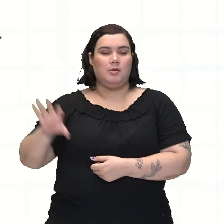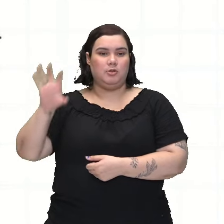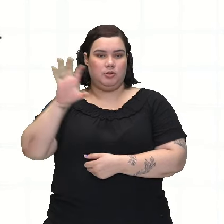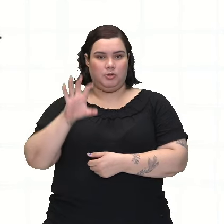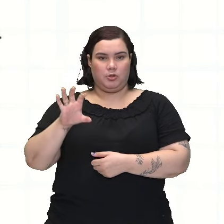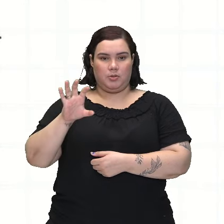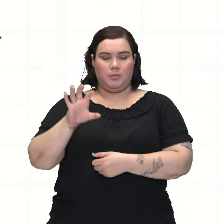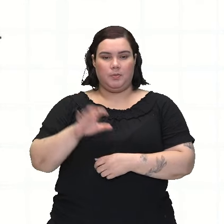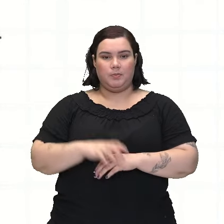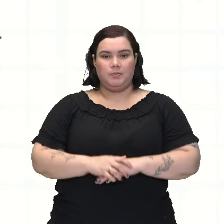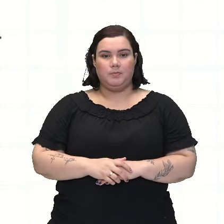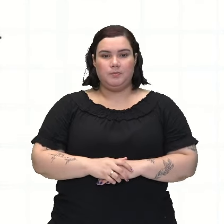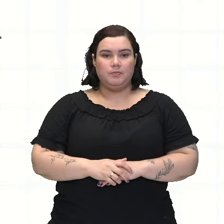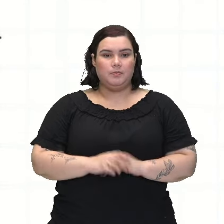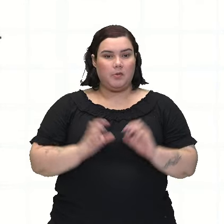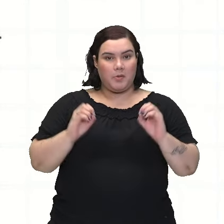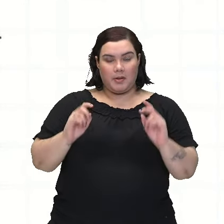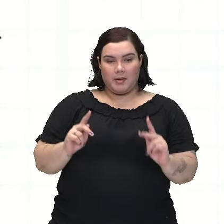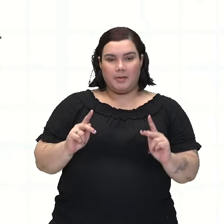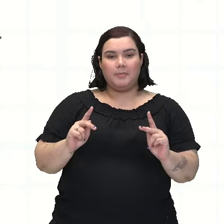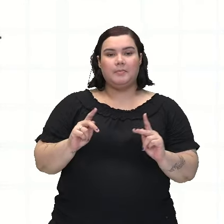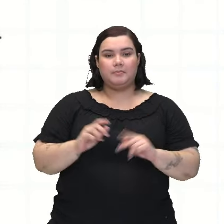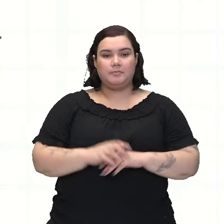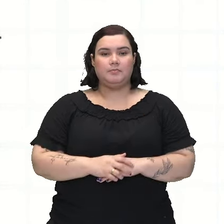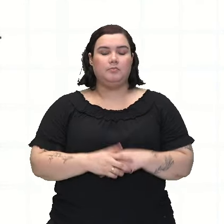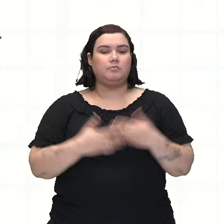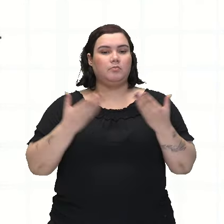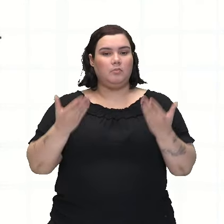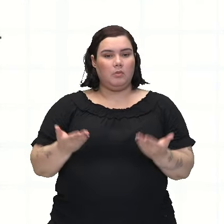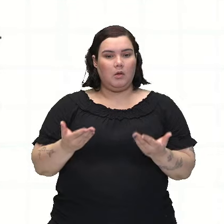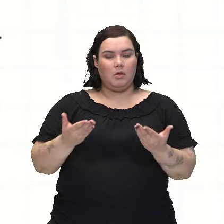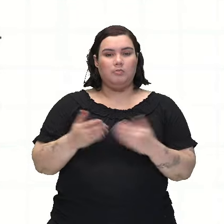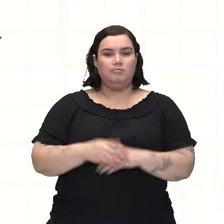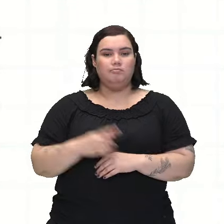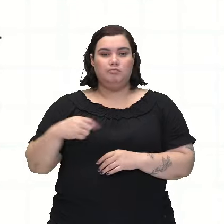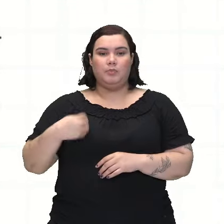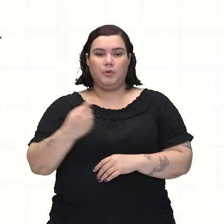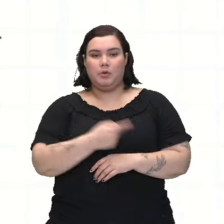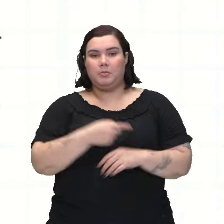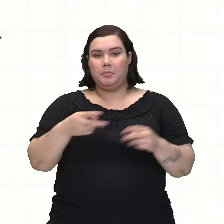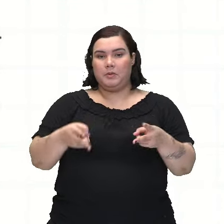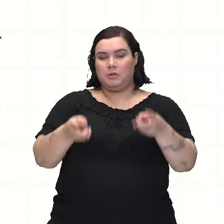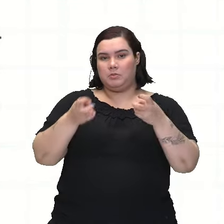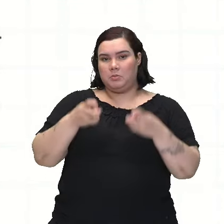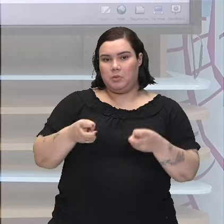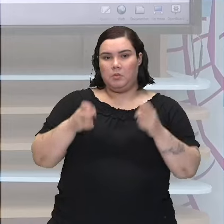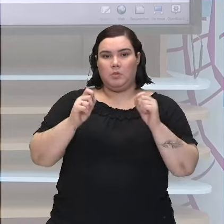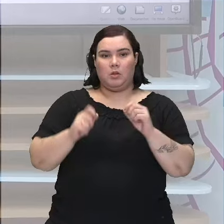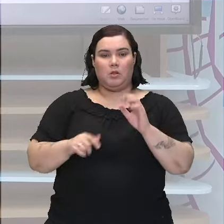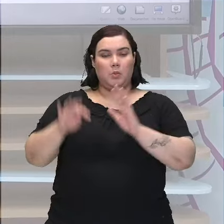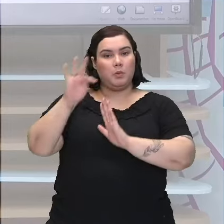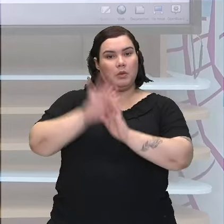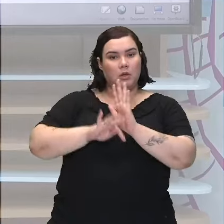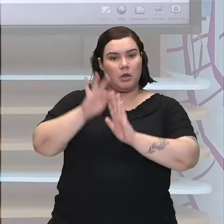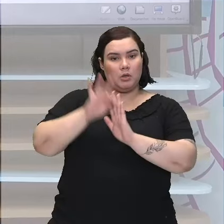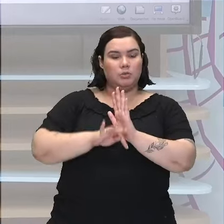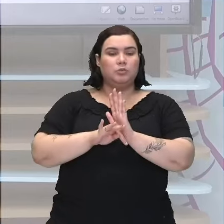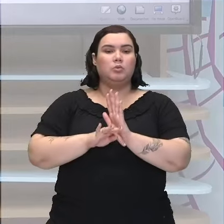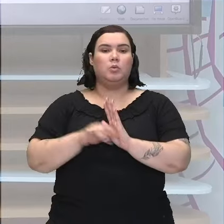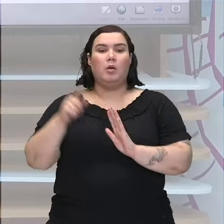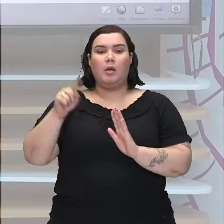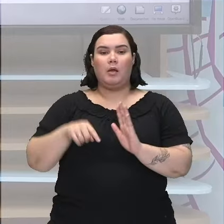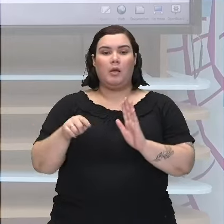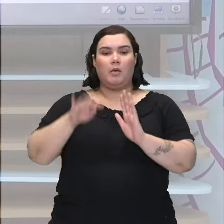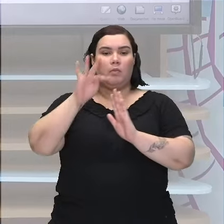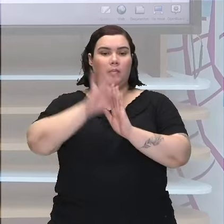da região. Certo, turma? Então, nós percebemos que nesse texto, ele é um